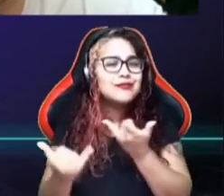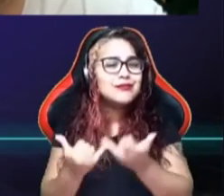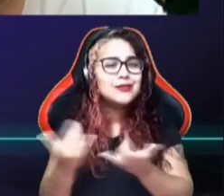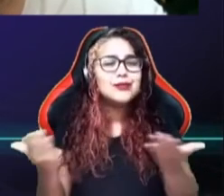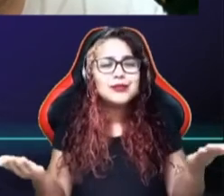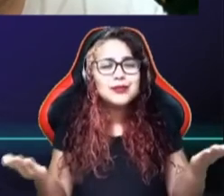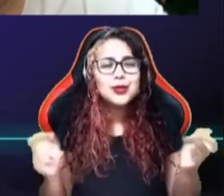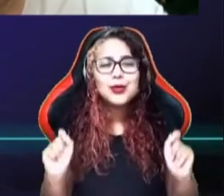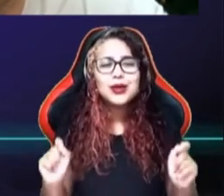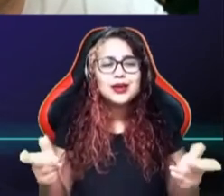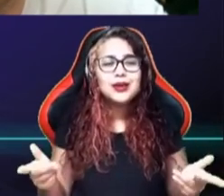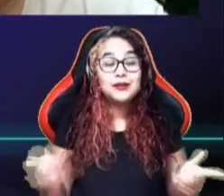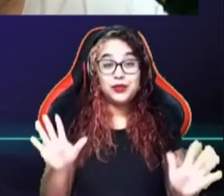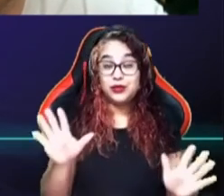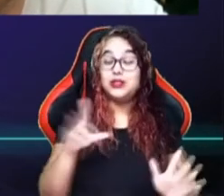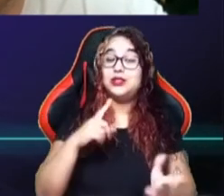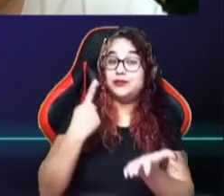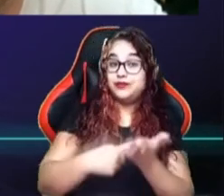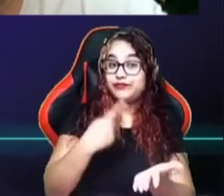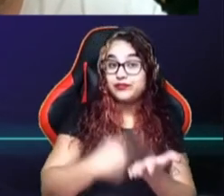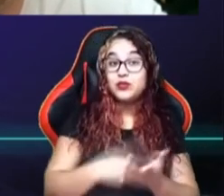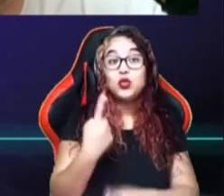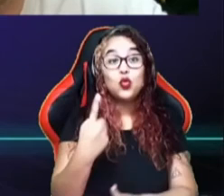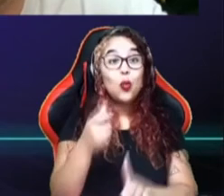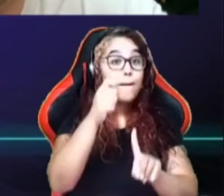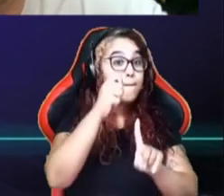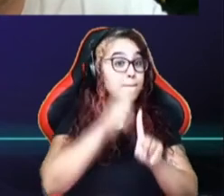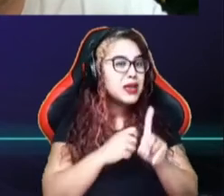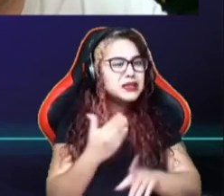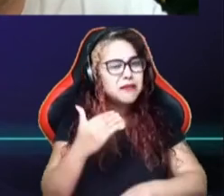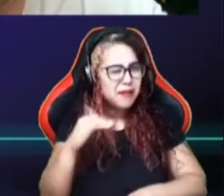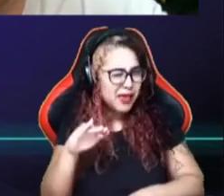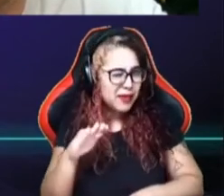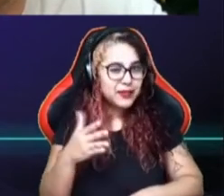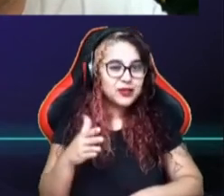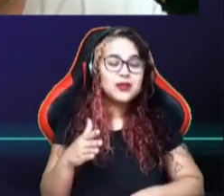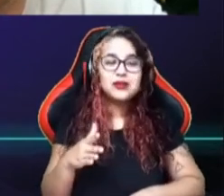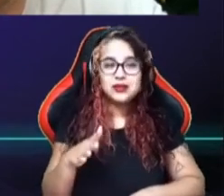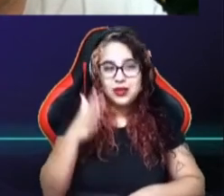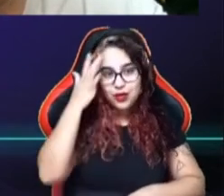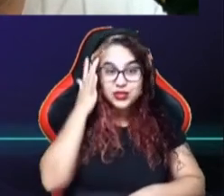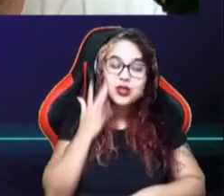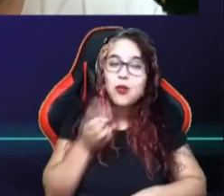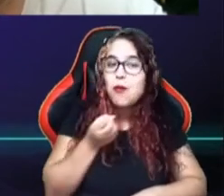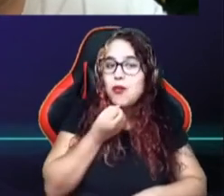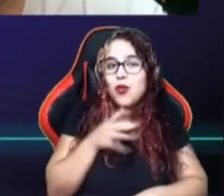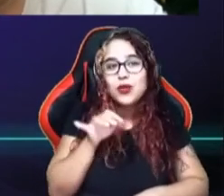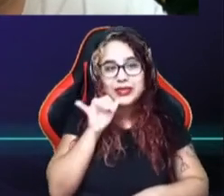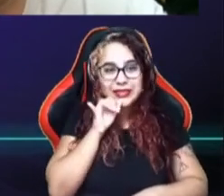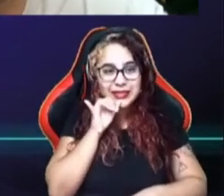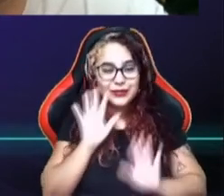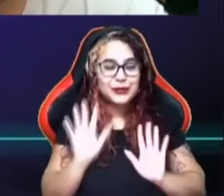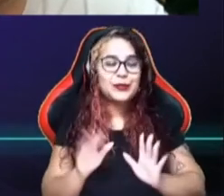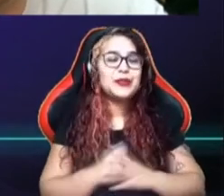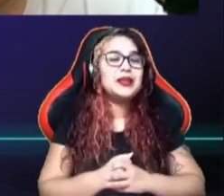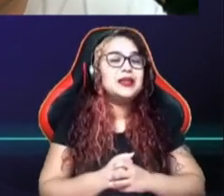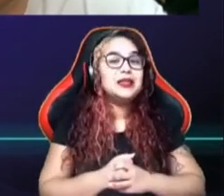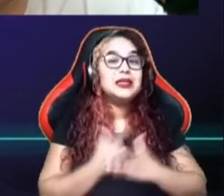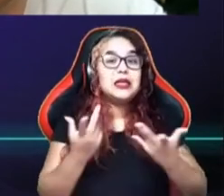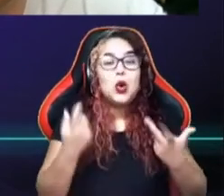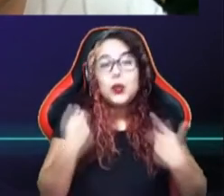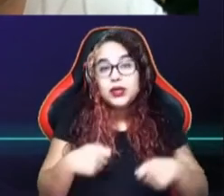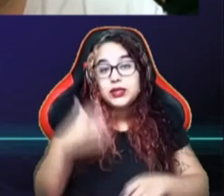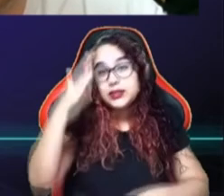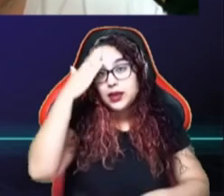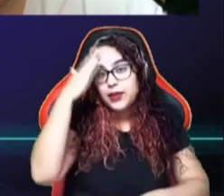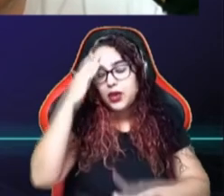e meio, tá? E eu acho que é um bom exemplo, assim. Eu acho que é ter que definir o que, que a marca quer, né? Então, se